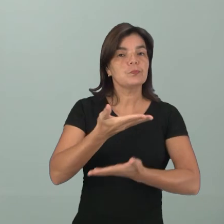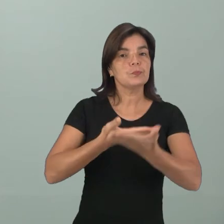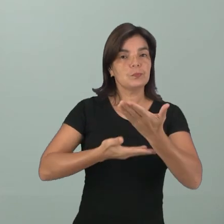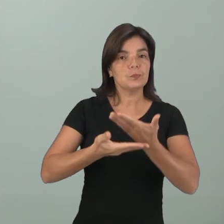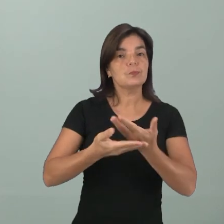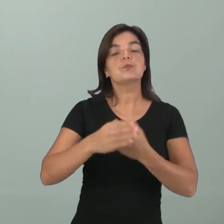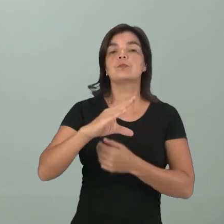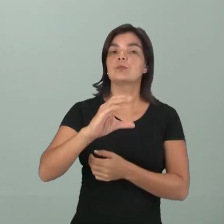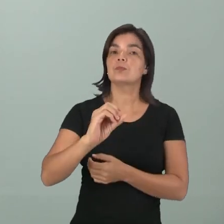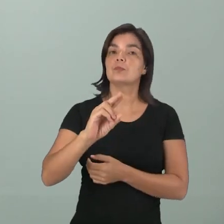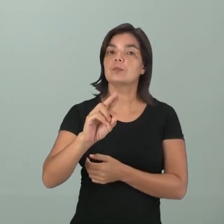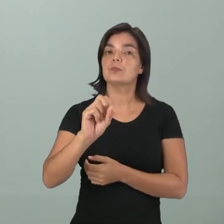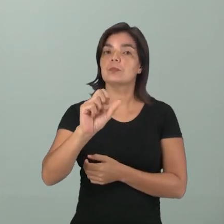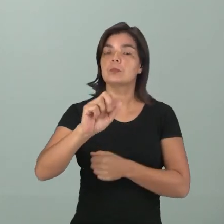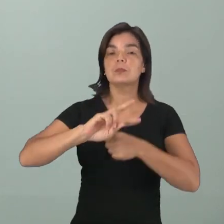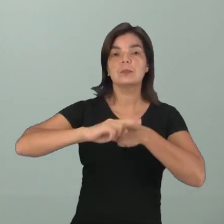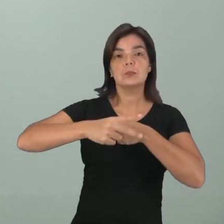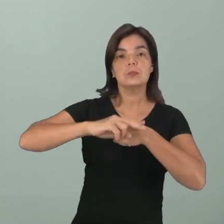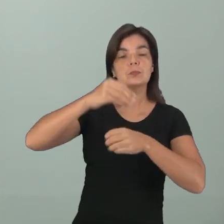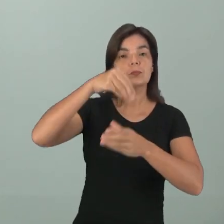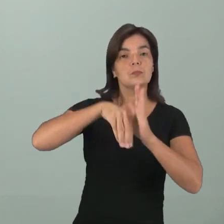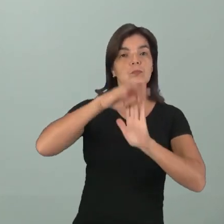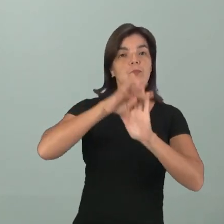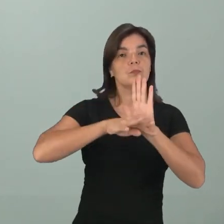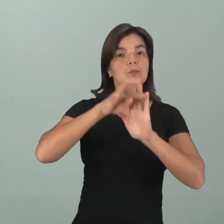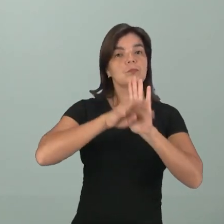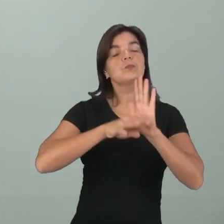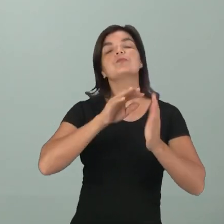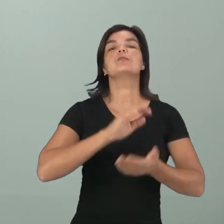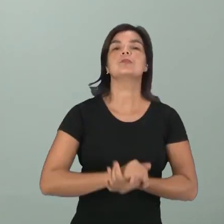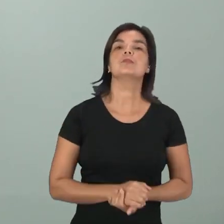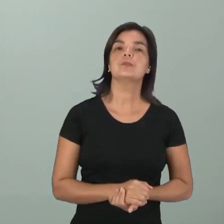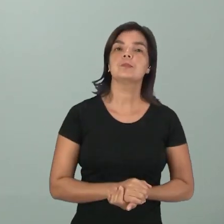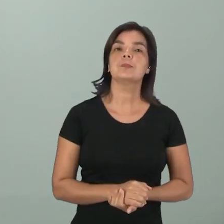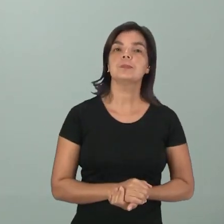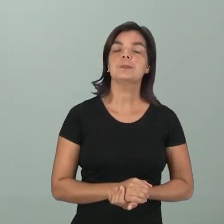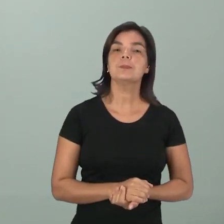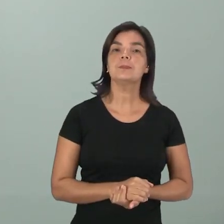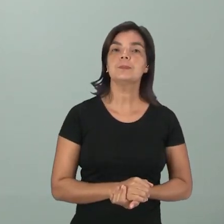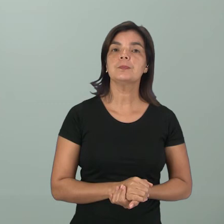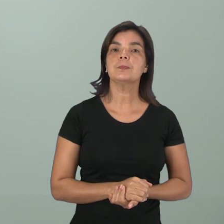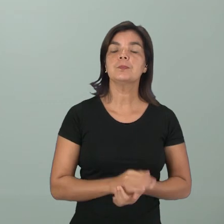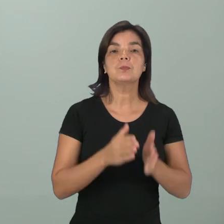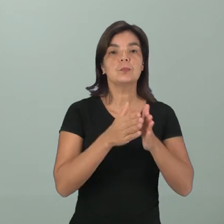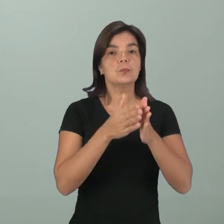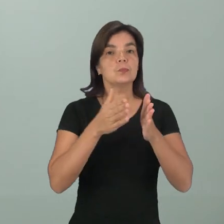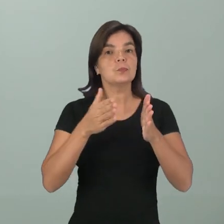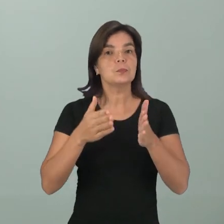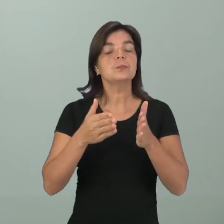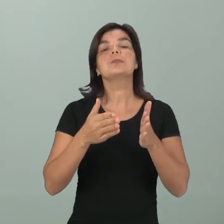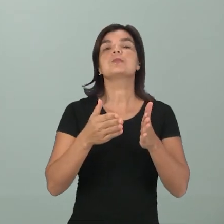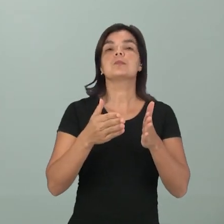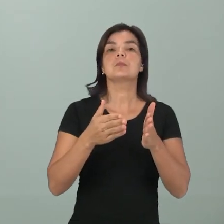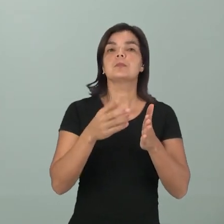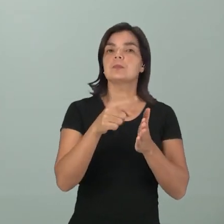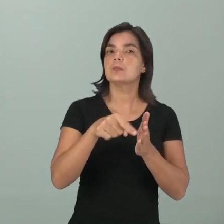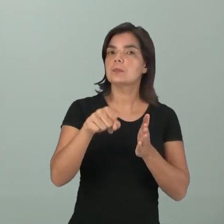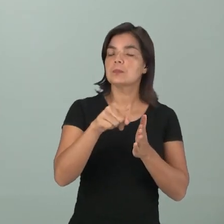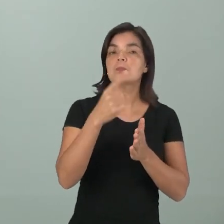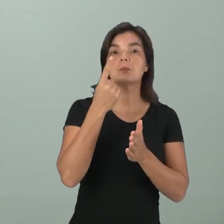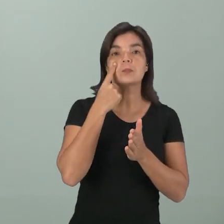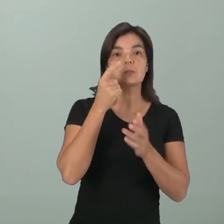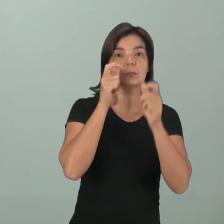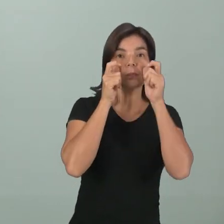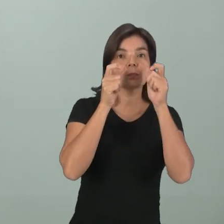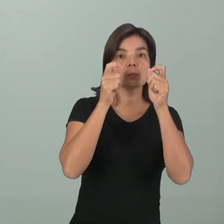relações de causa e consequência dentro de um texto, dentro de um período. Vocês devem